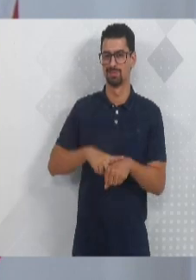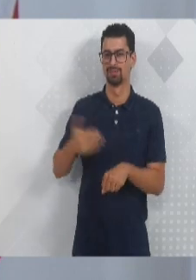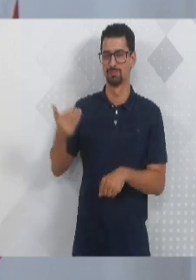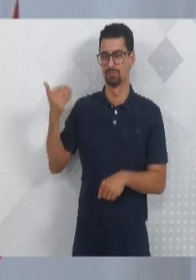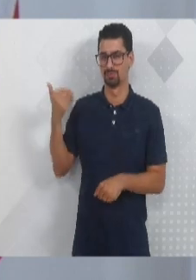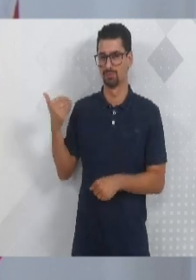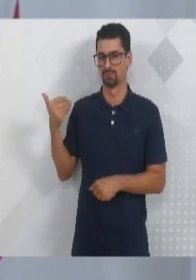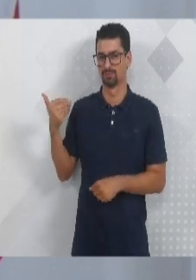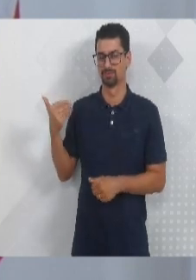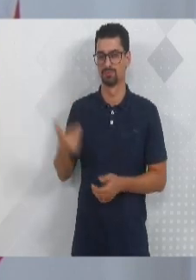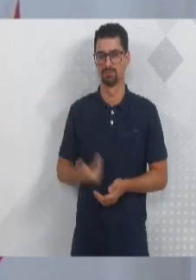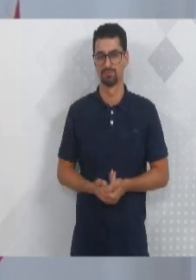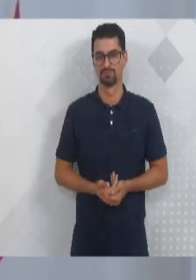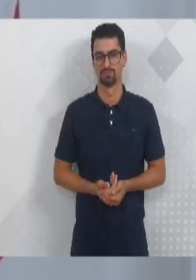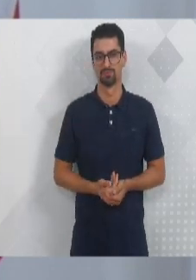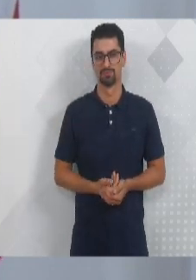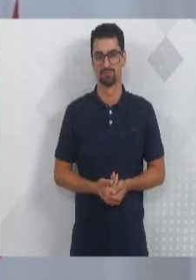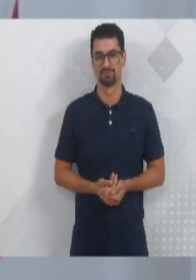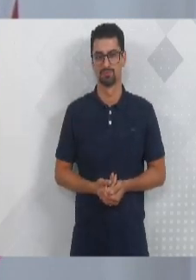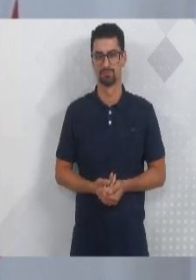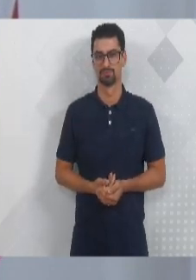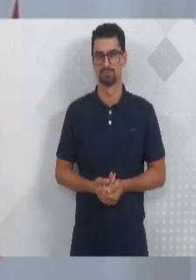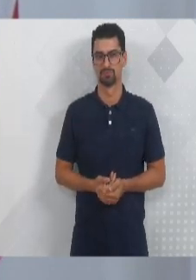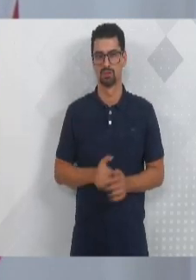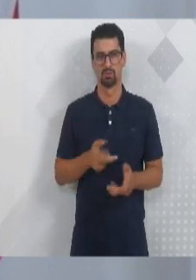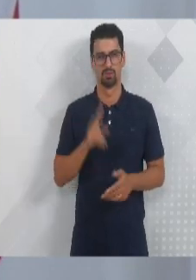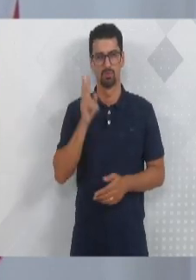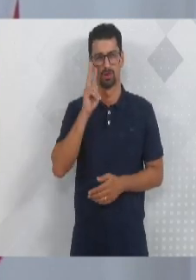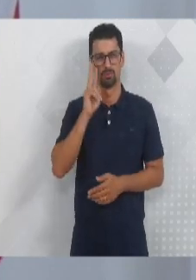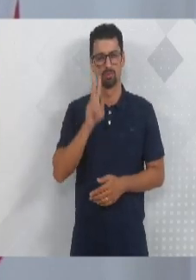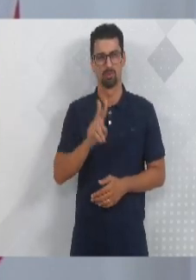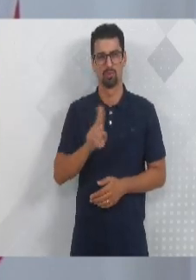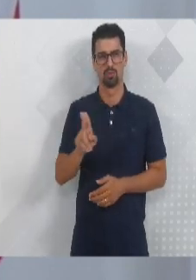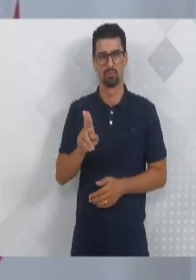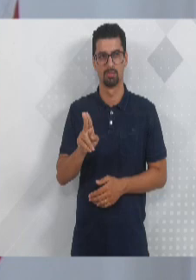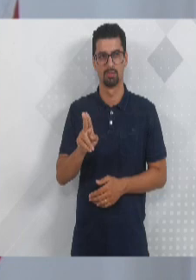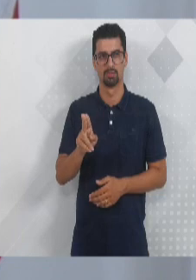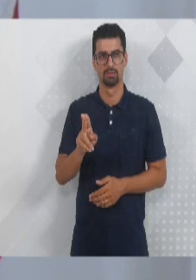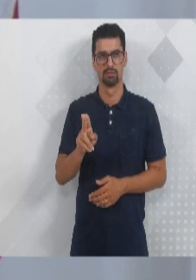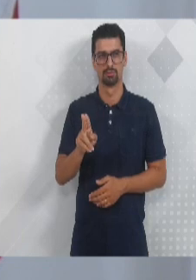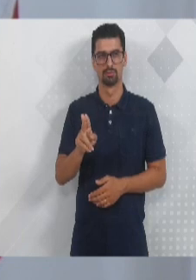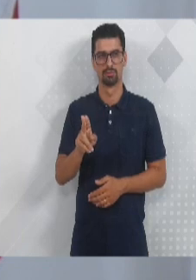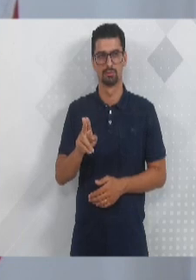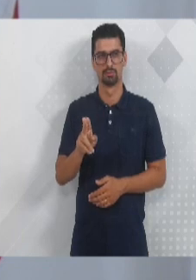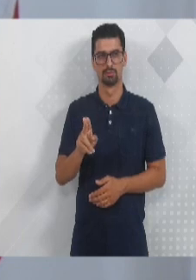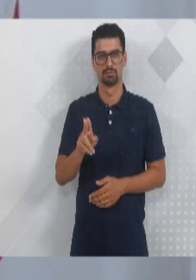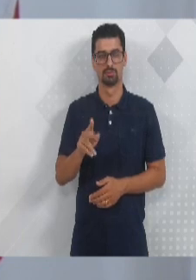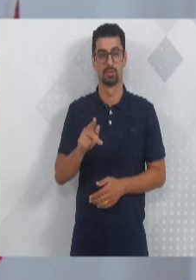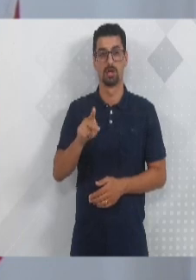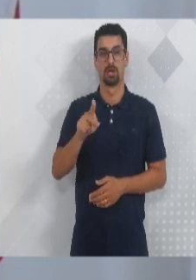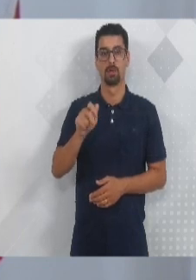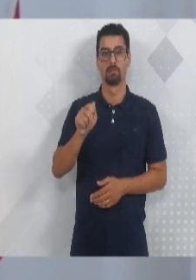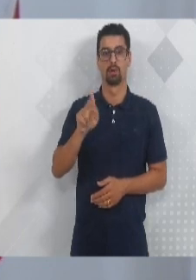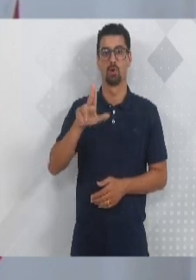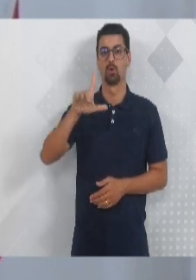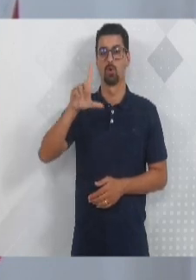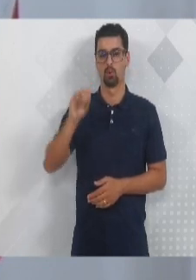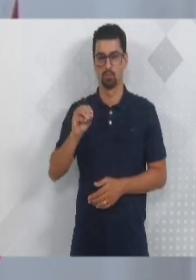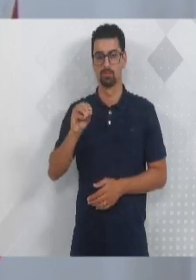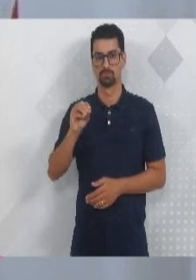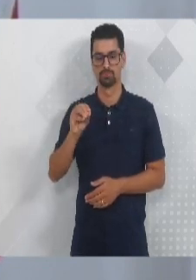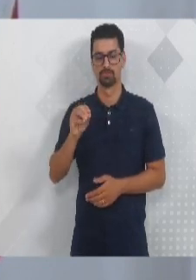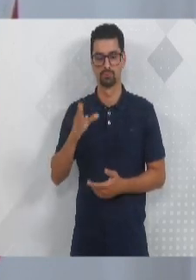o Eu agora não não lembro era o seu Paulo Afonso desculpe Paulo